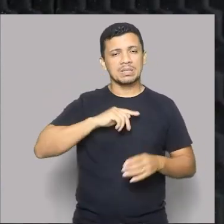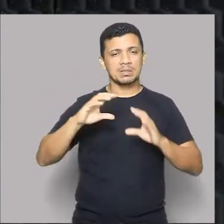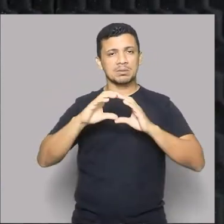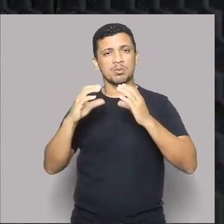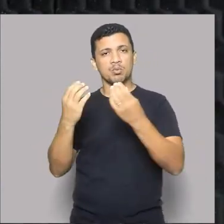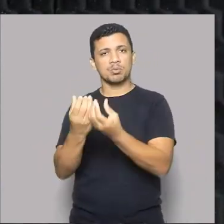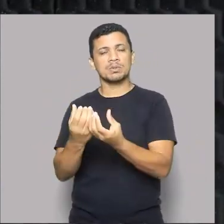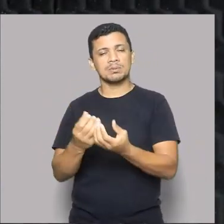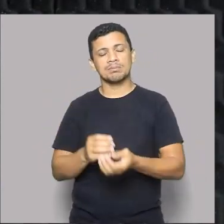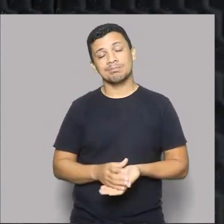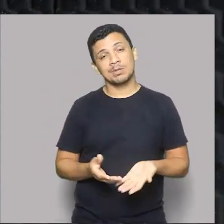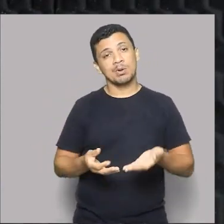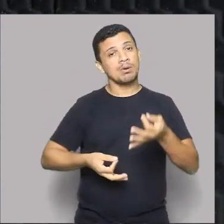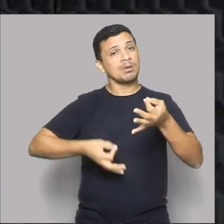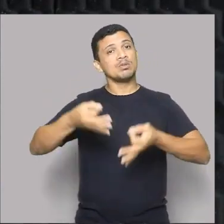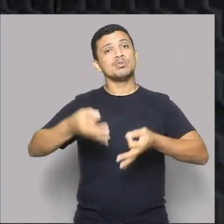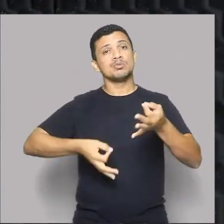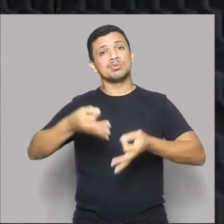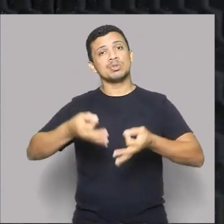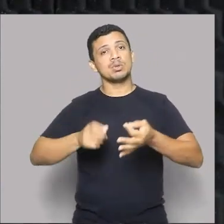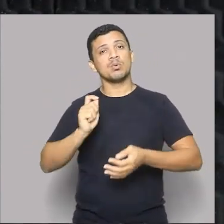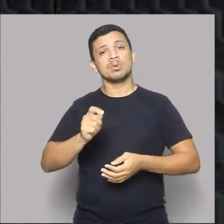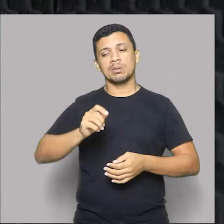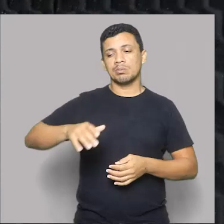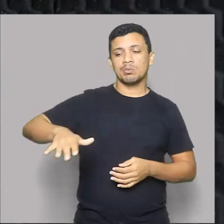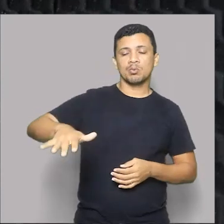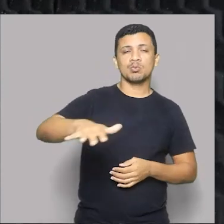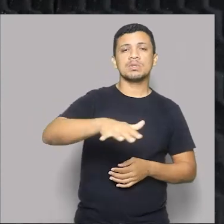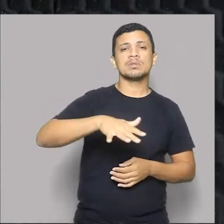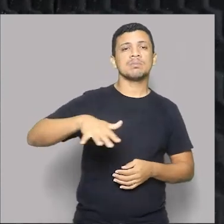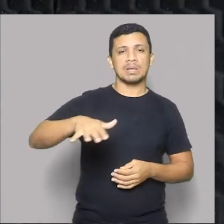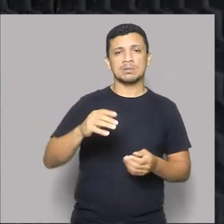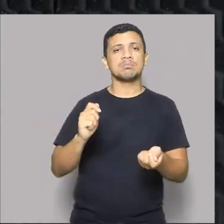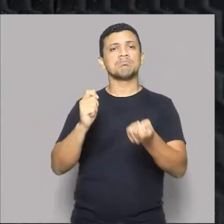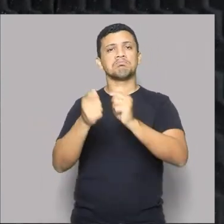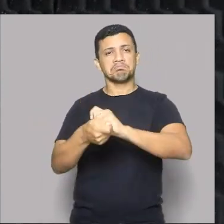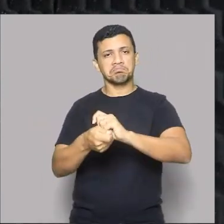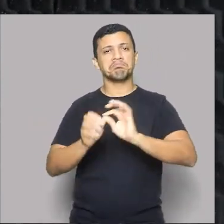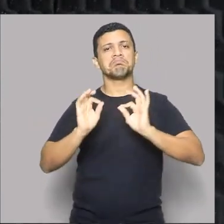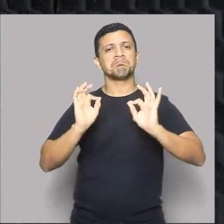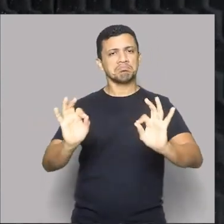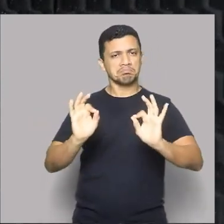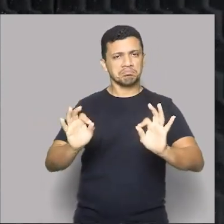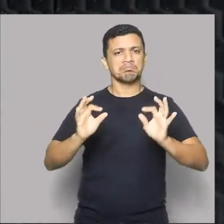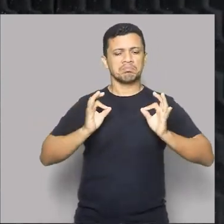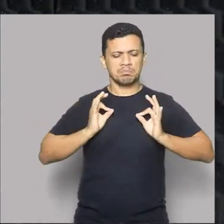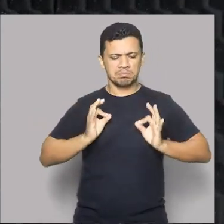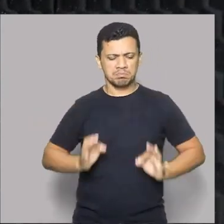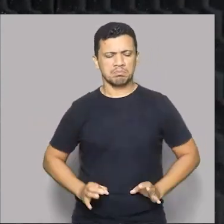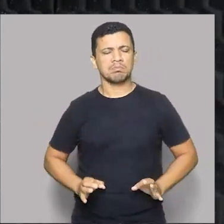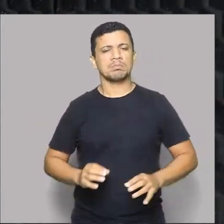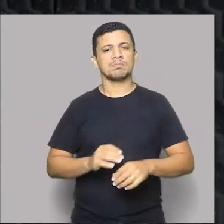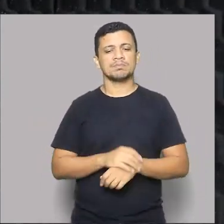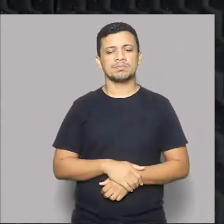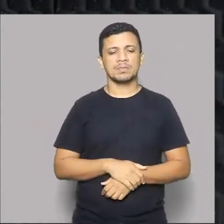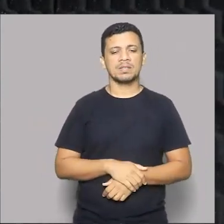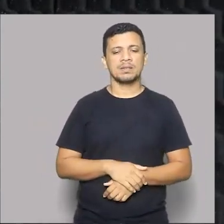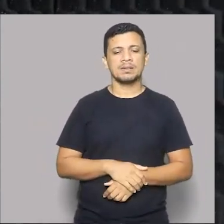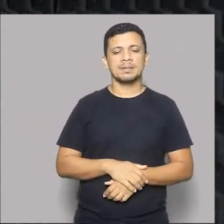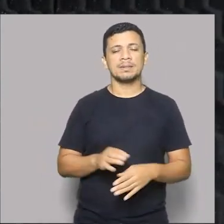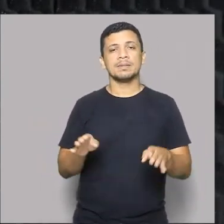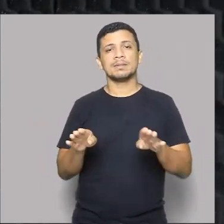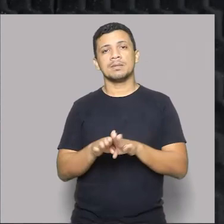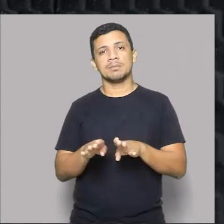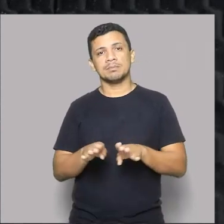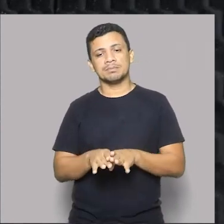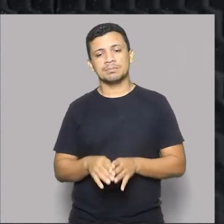E nada mais justo do que garantir-lhe um espaço que seja adequado e minimamente digno. Além do saneamento